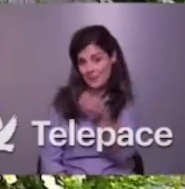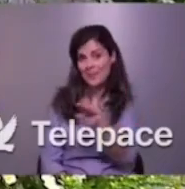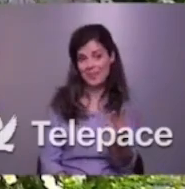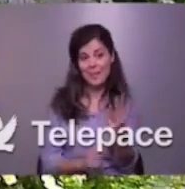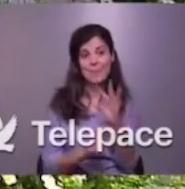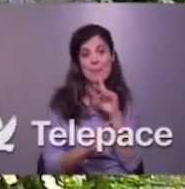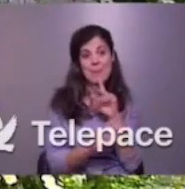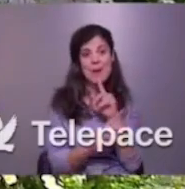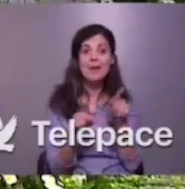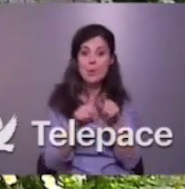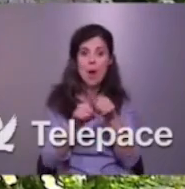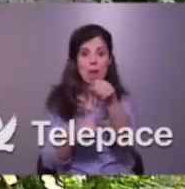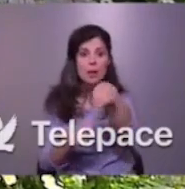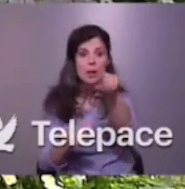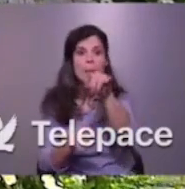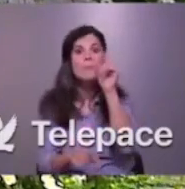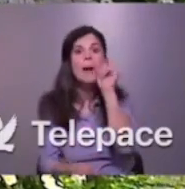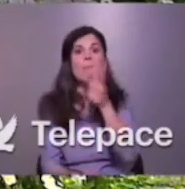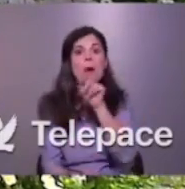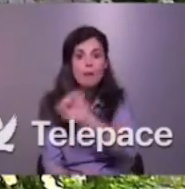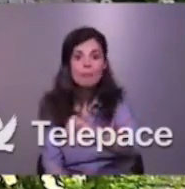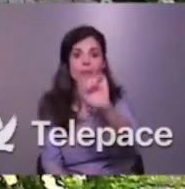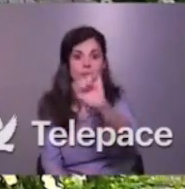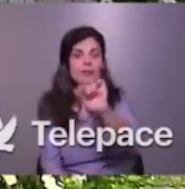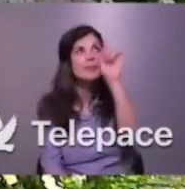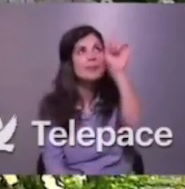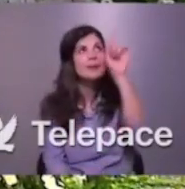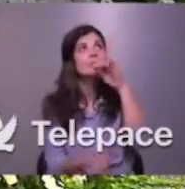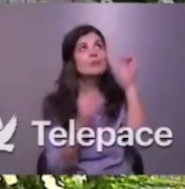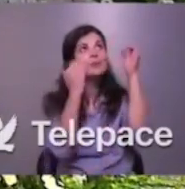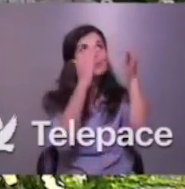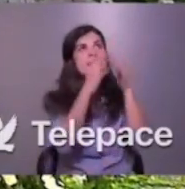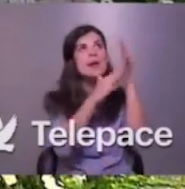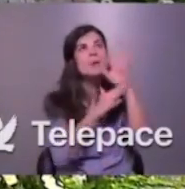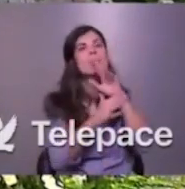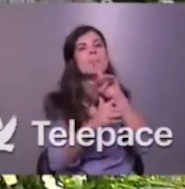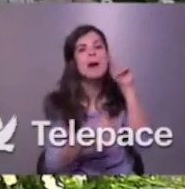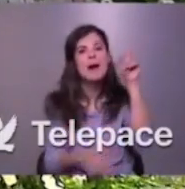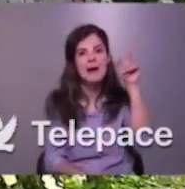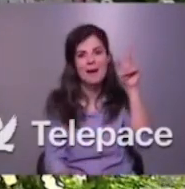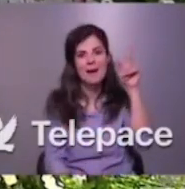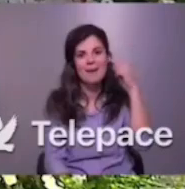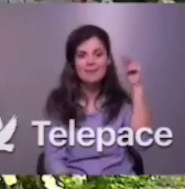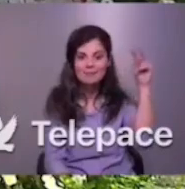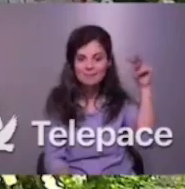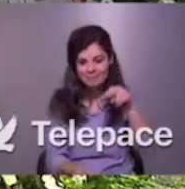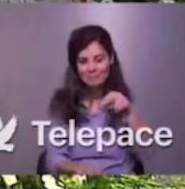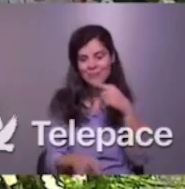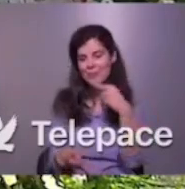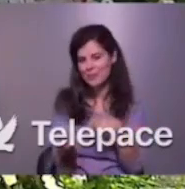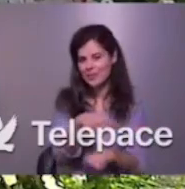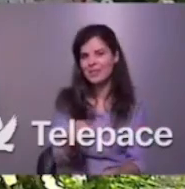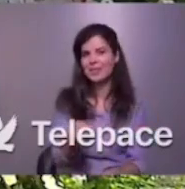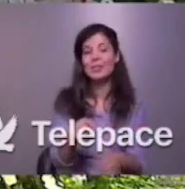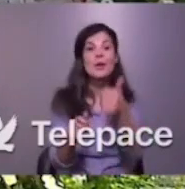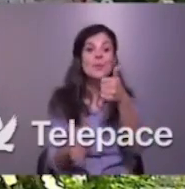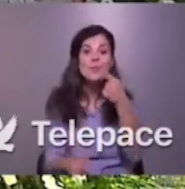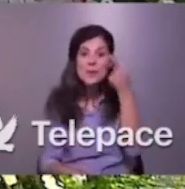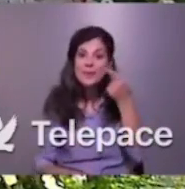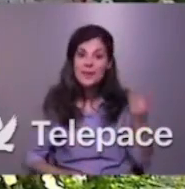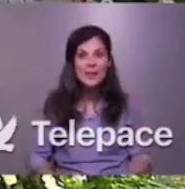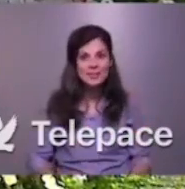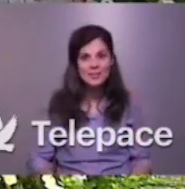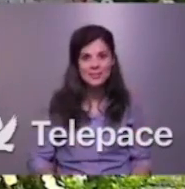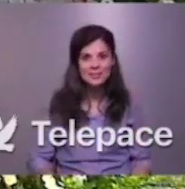dos vossos papás e mamães, mas que ela seja a mamã do céu, que sempre olha carinhosamente para vocês. Boa viagem